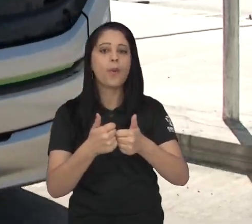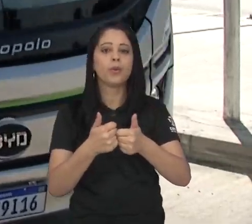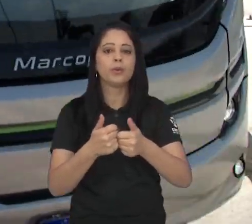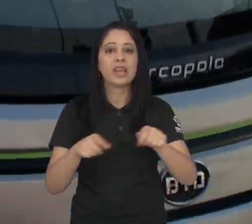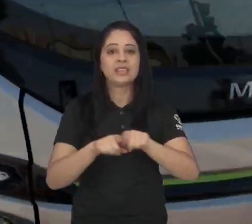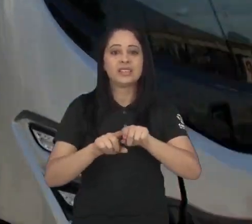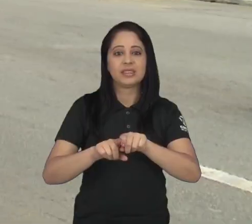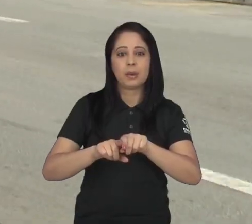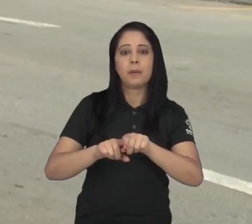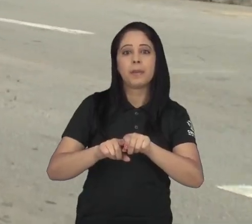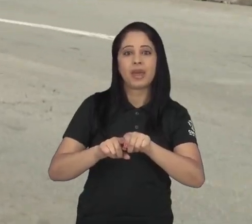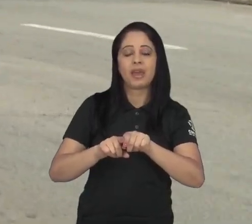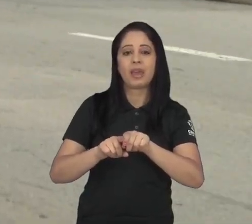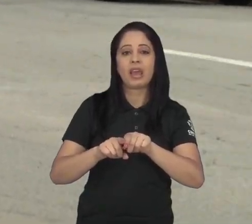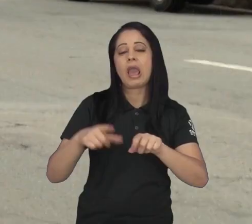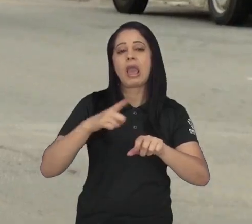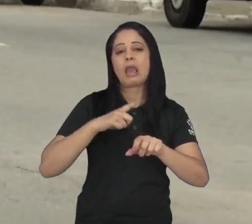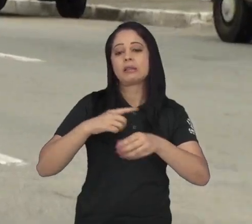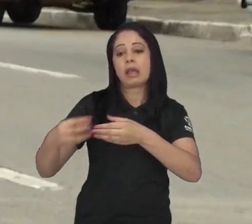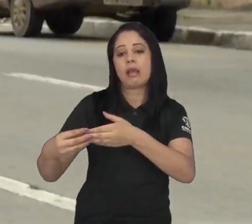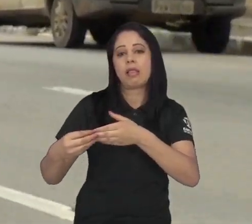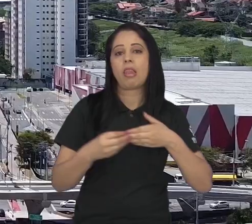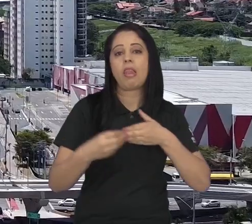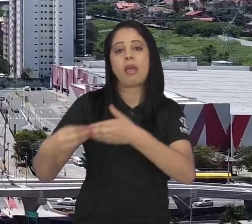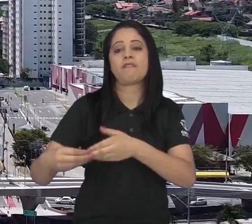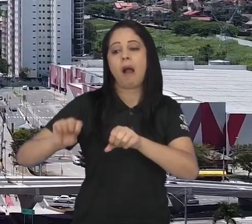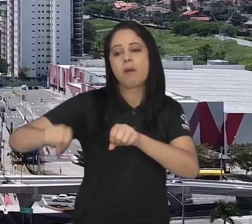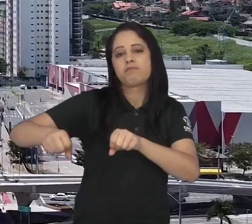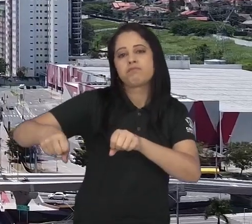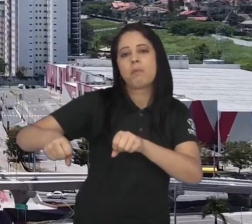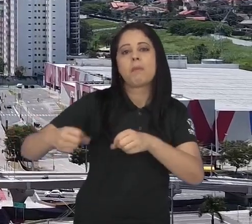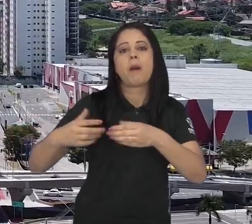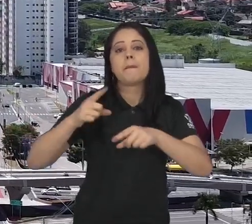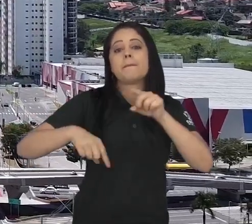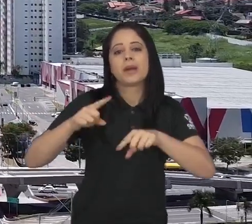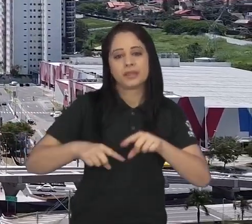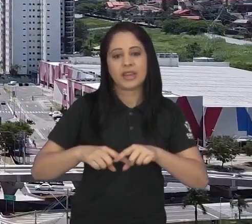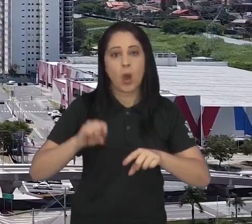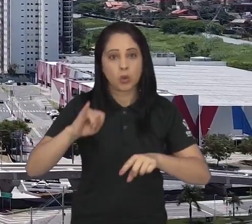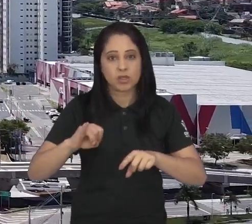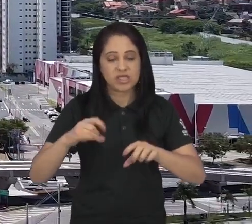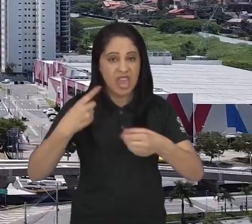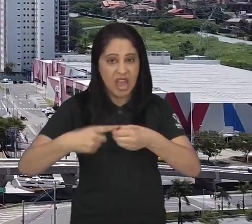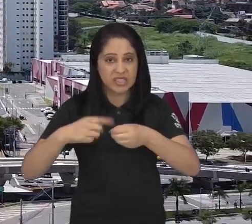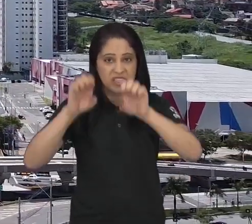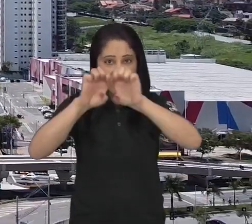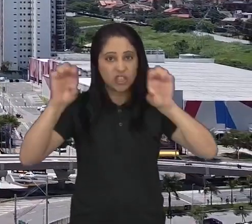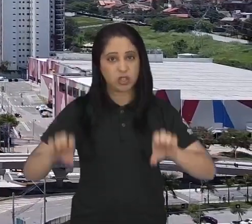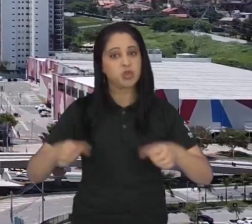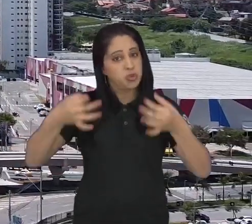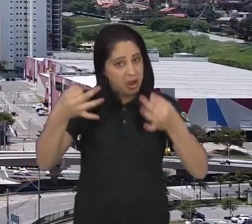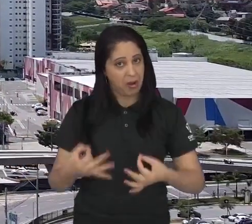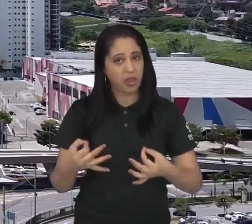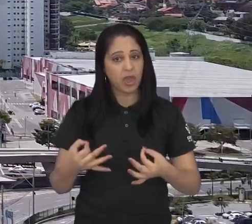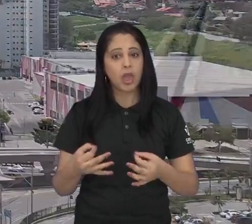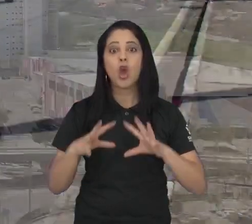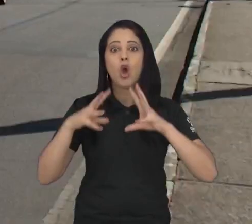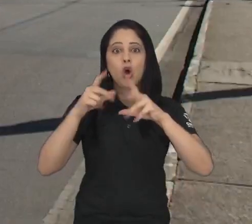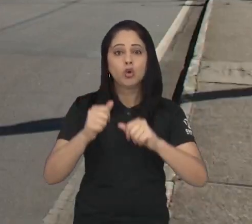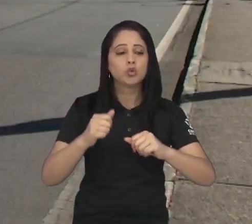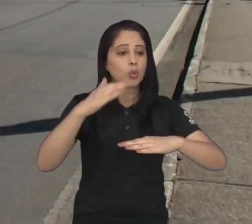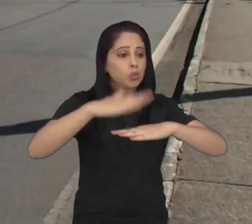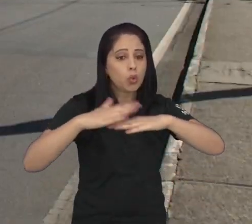o transporte público ou até para receber encomendas se a cidade tiver uma boa infraestrutura tudo isso funciona bem